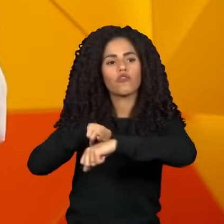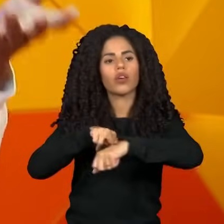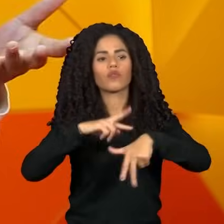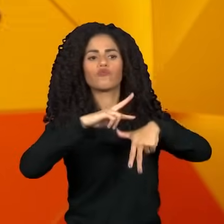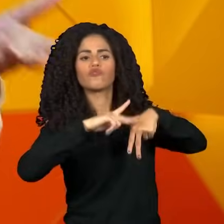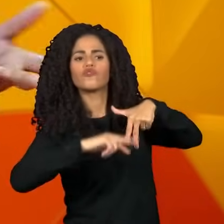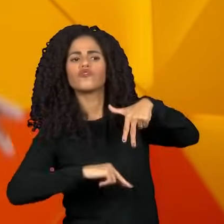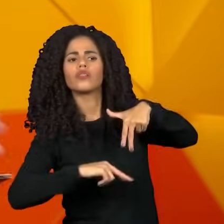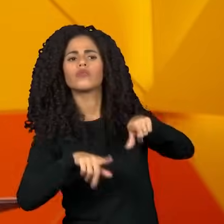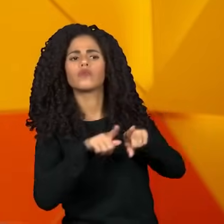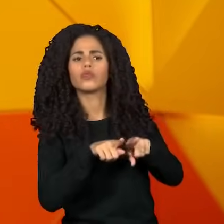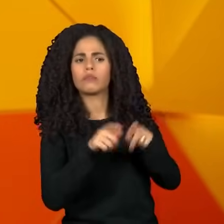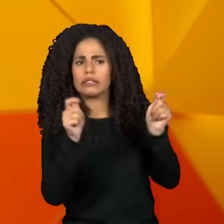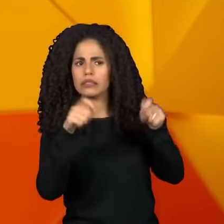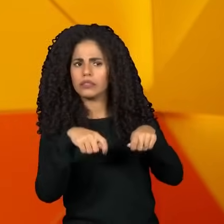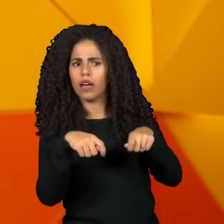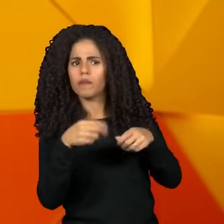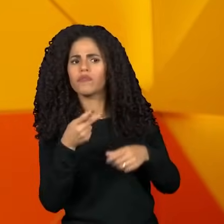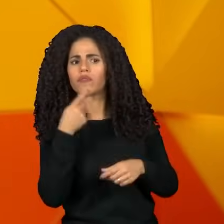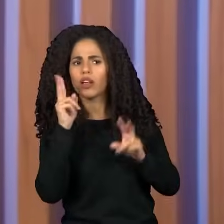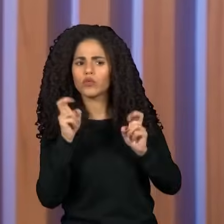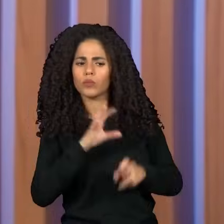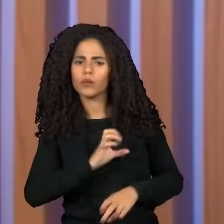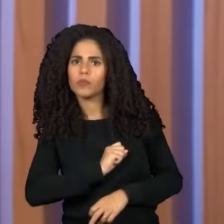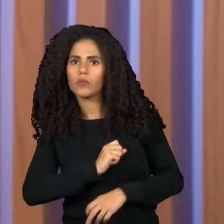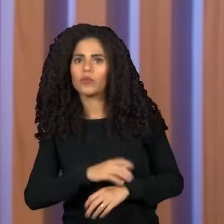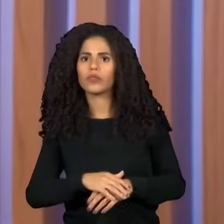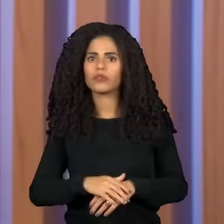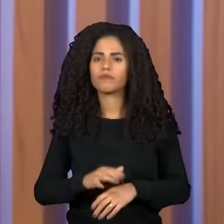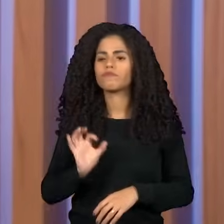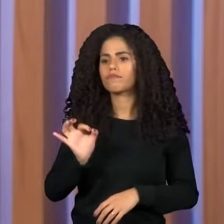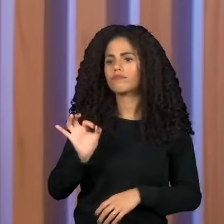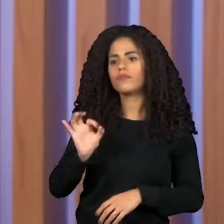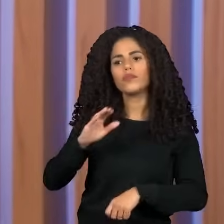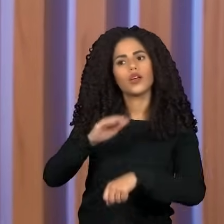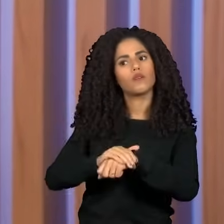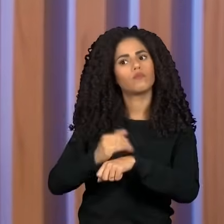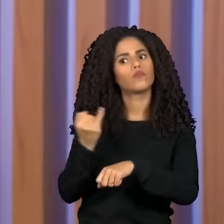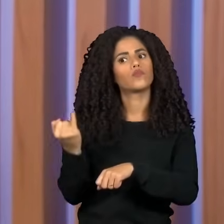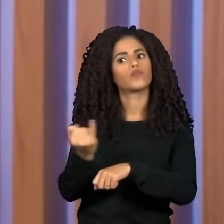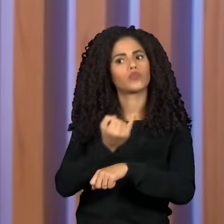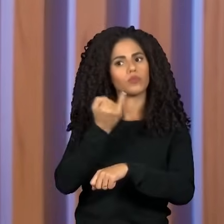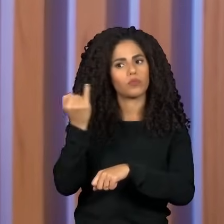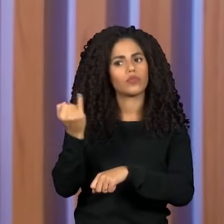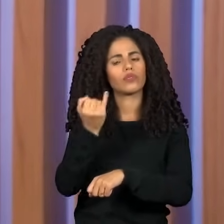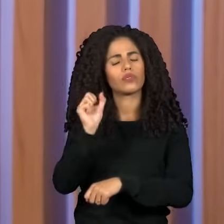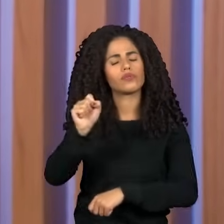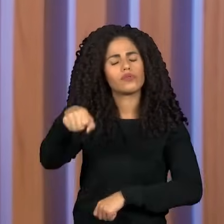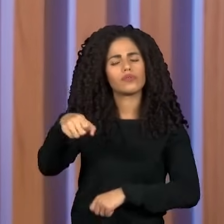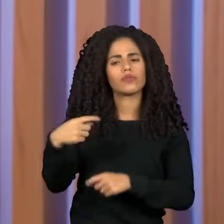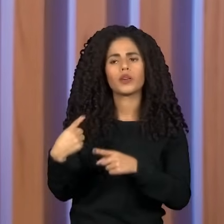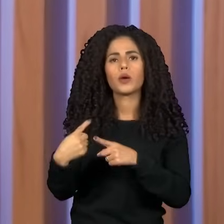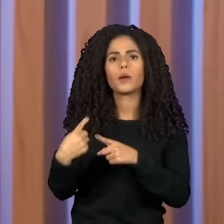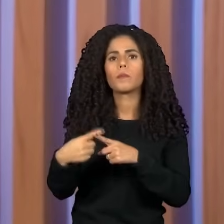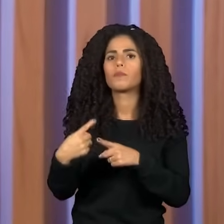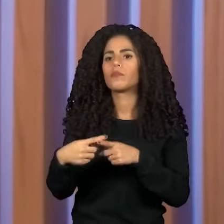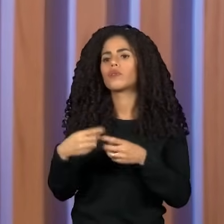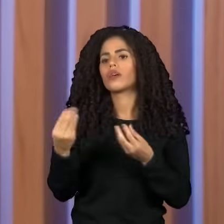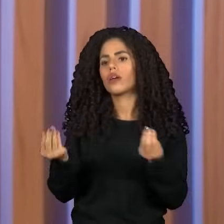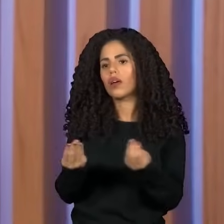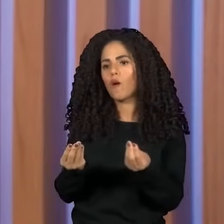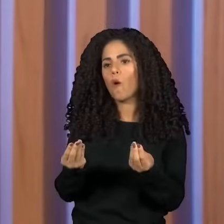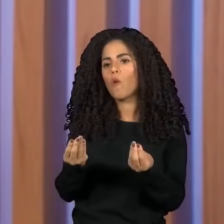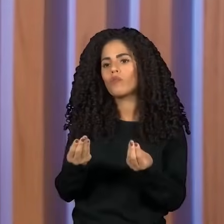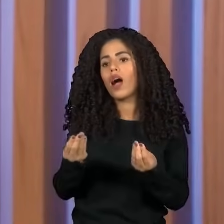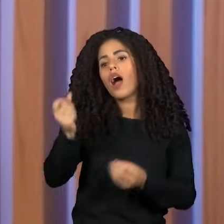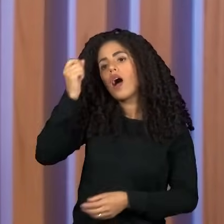esse pensado porque amamos? Eu acho, na verdade, essencial fazer esse tipo de recorte, porque, principalmente dentro de uma